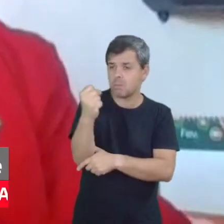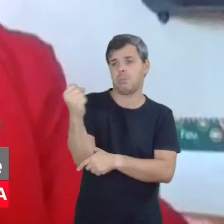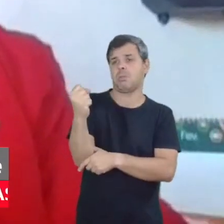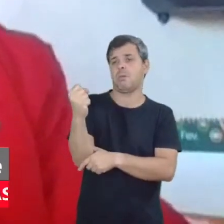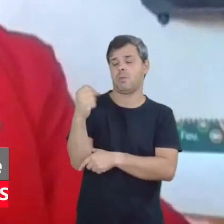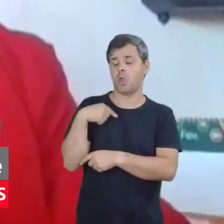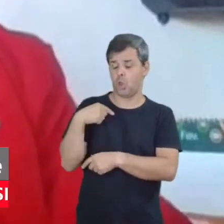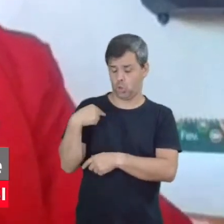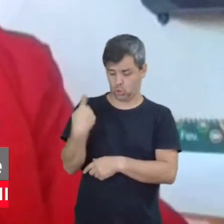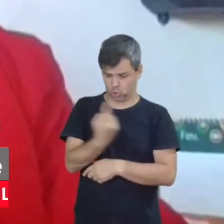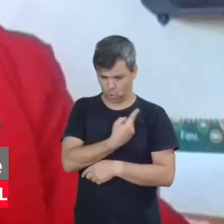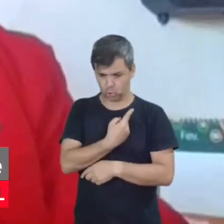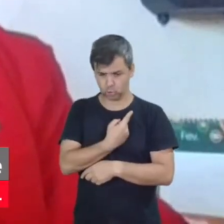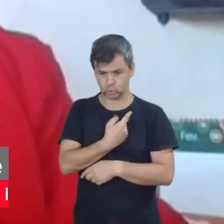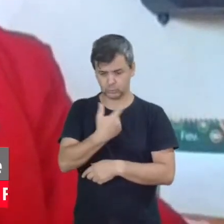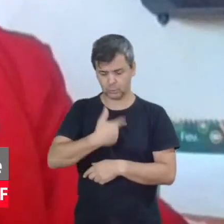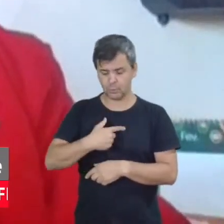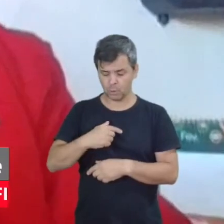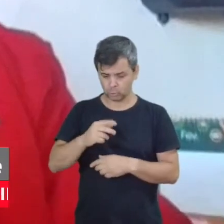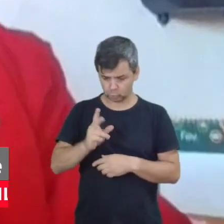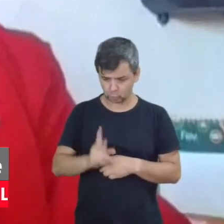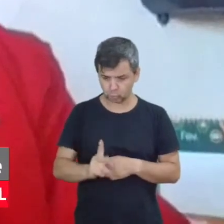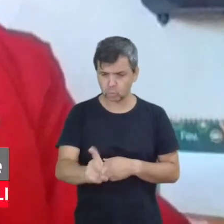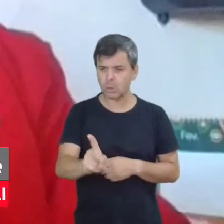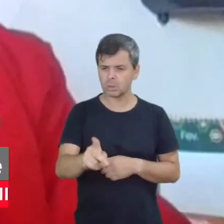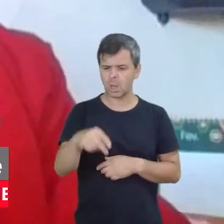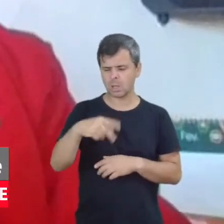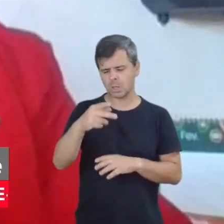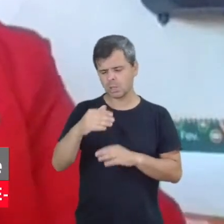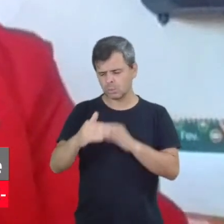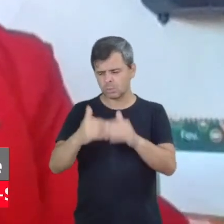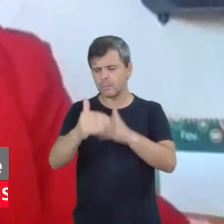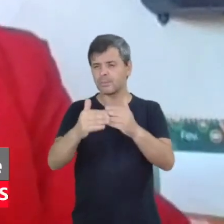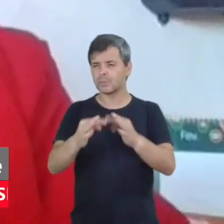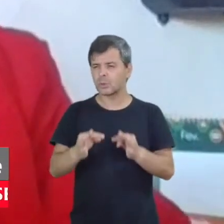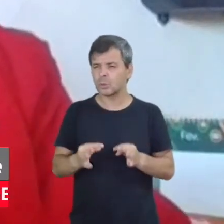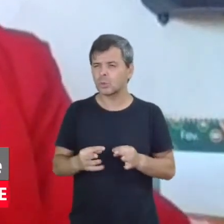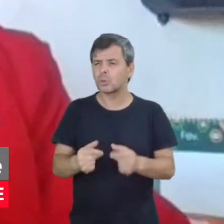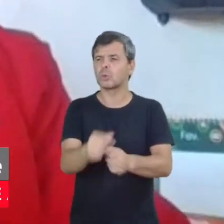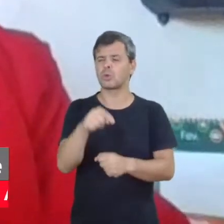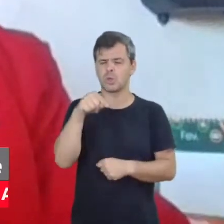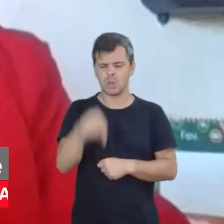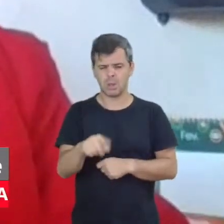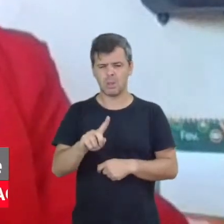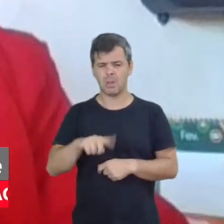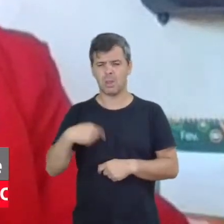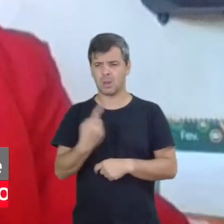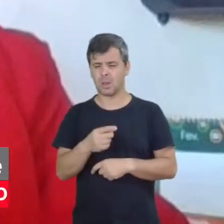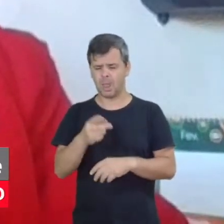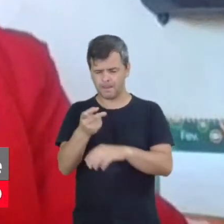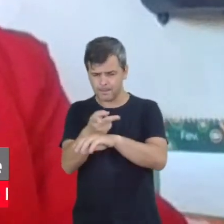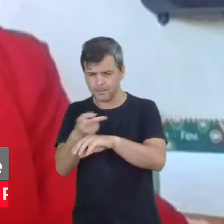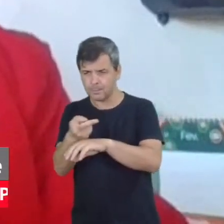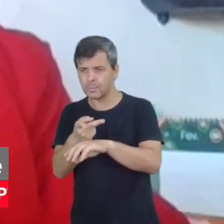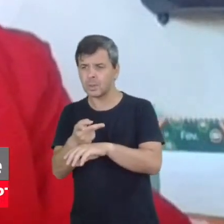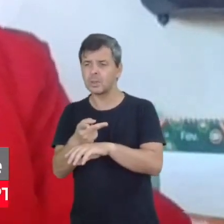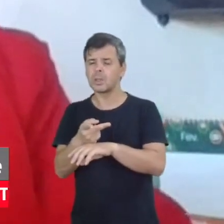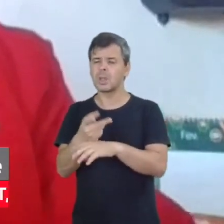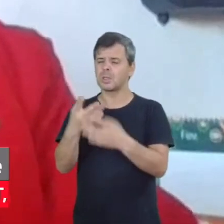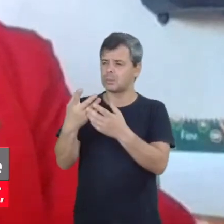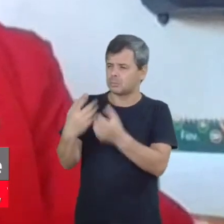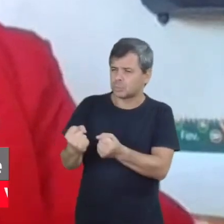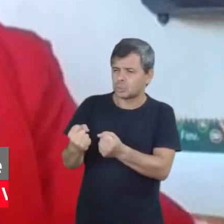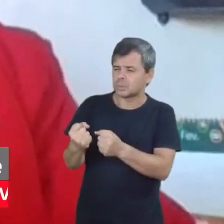dar continuidade a esse processo. Então, em meio a todo esse momento que é de busca, que é de acolhimento, que